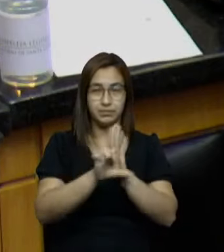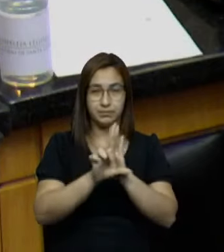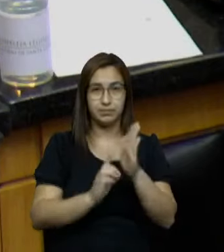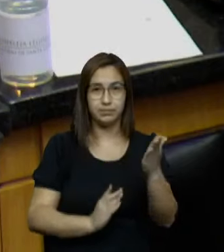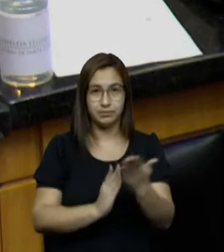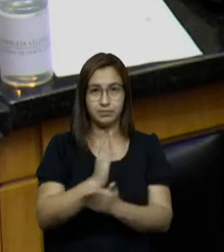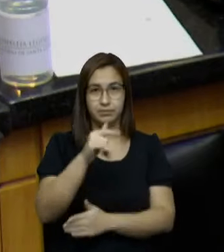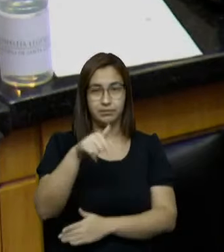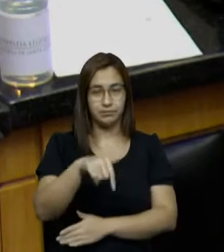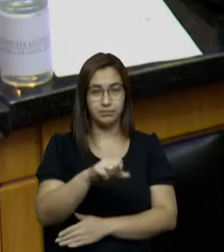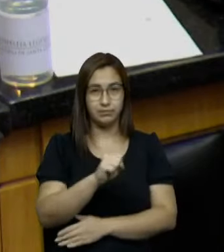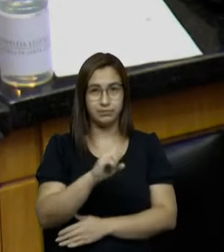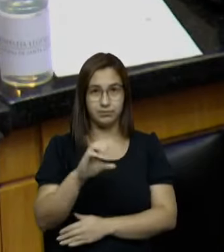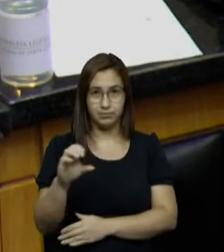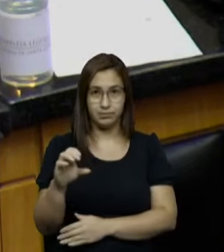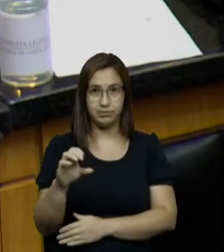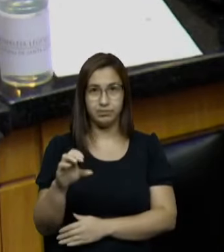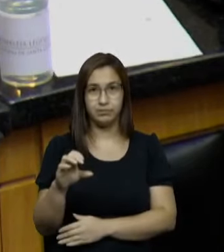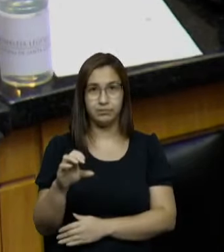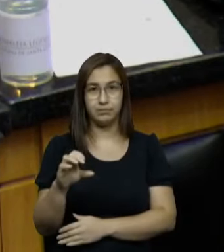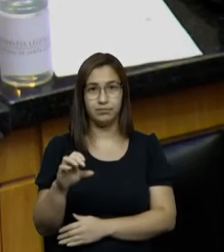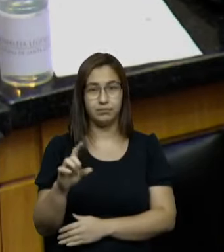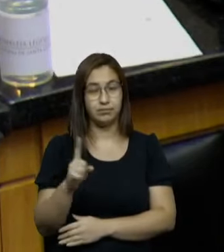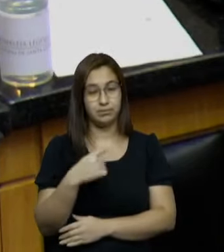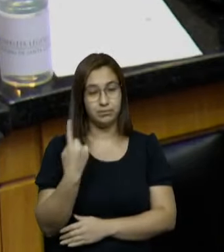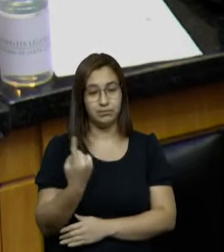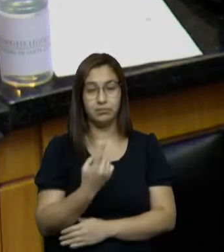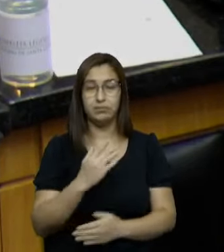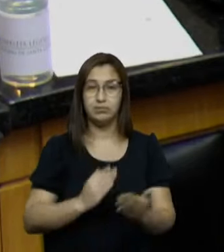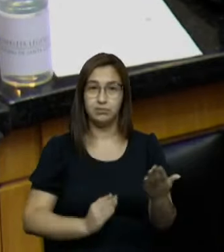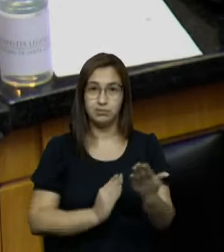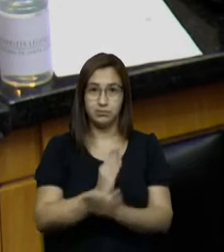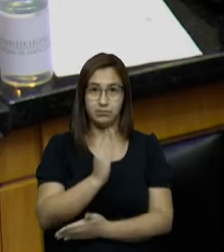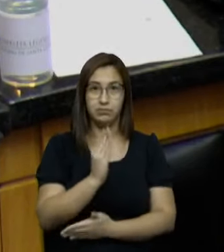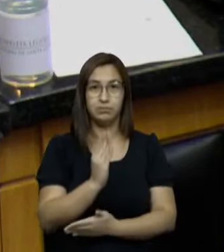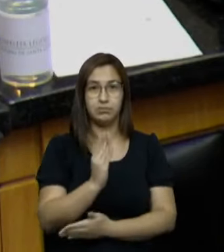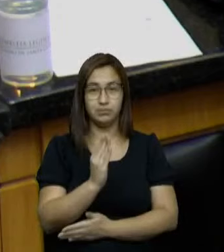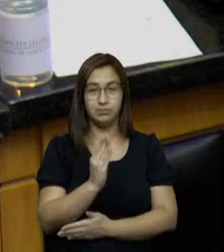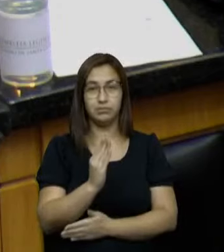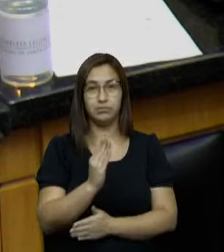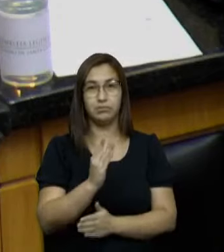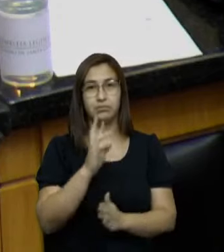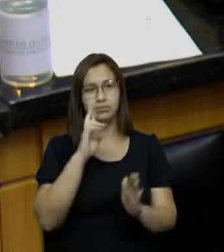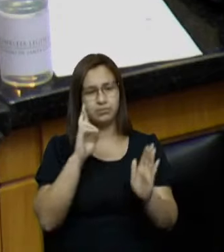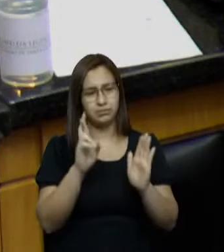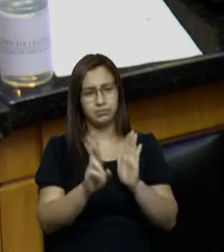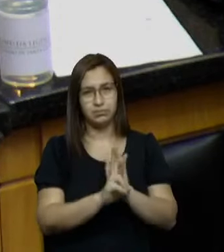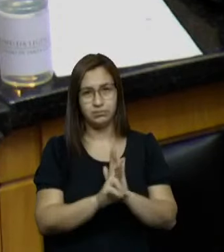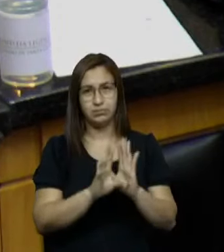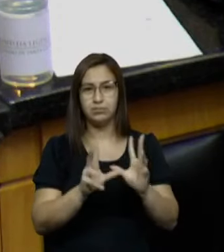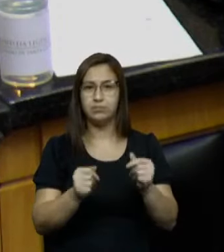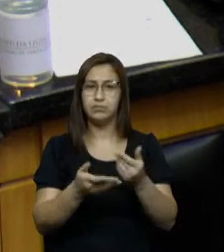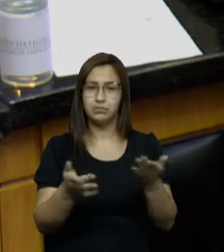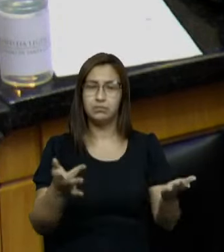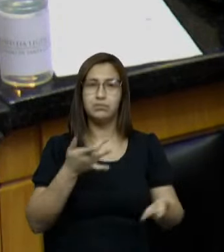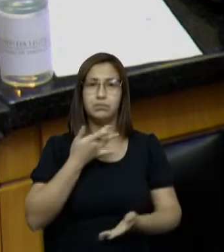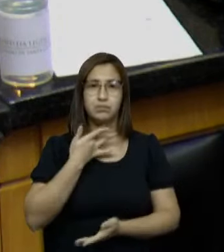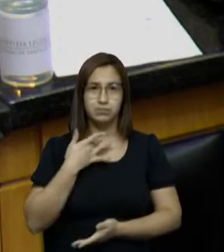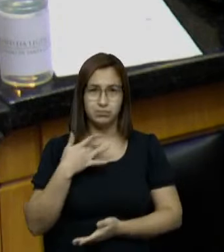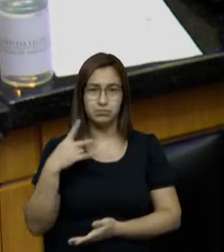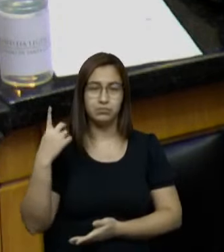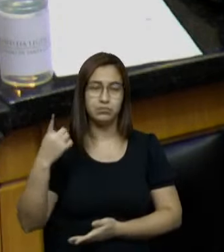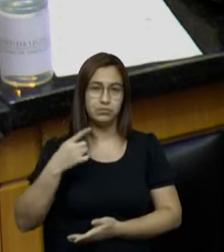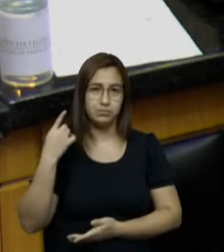nessa casa, em respeito à lei que nós aprovamos aqui, respeito à vontade dos parlamentares, em respeito